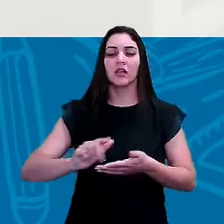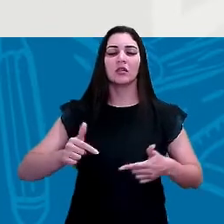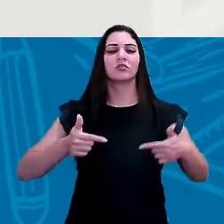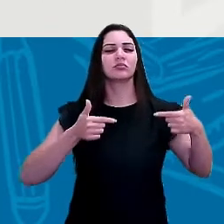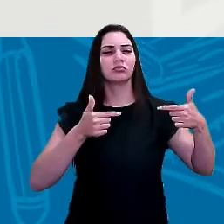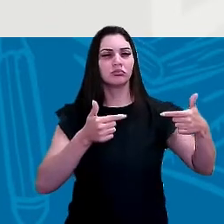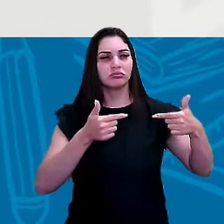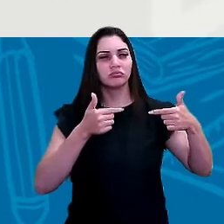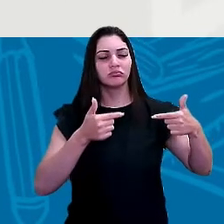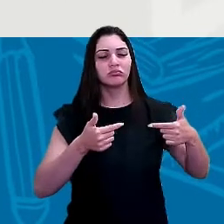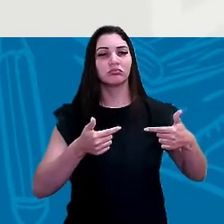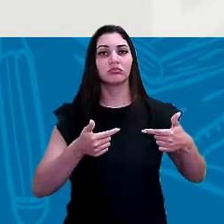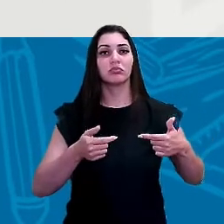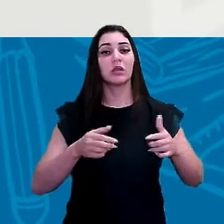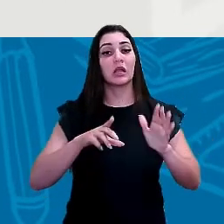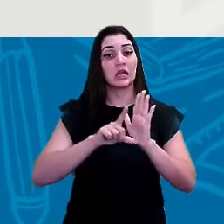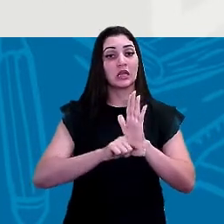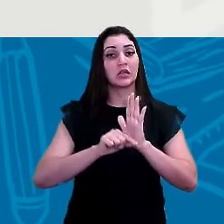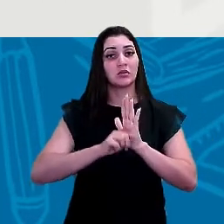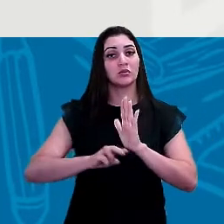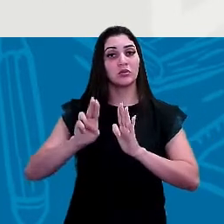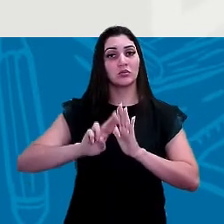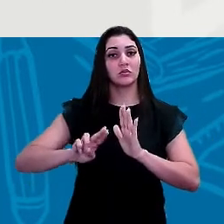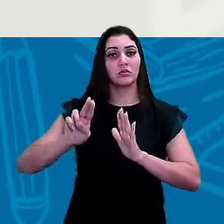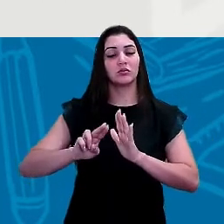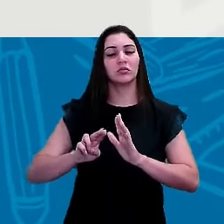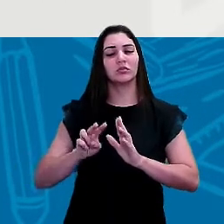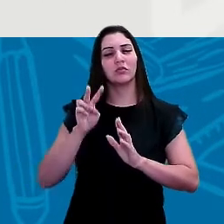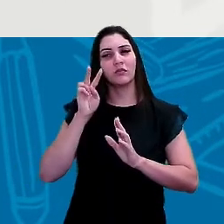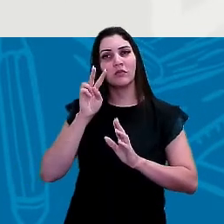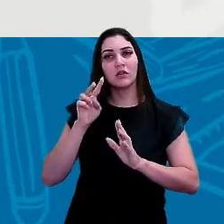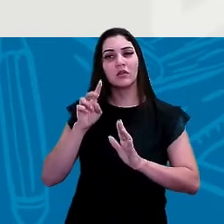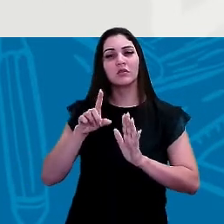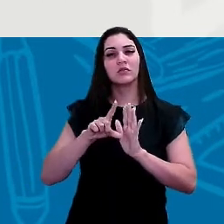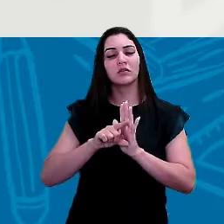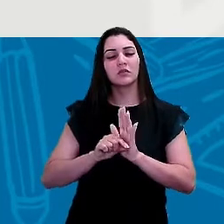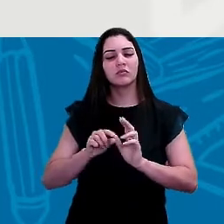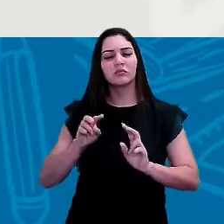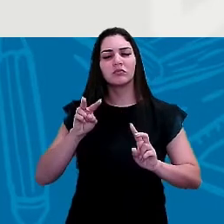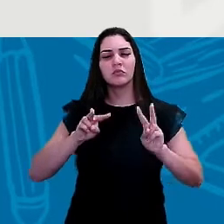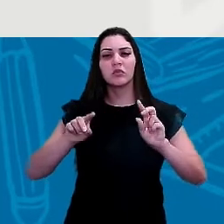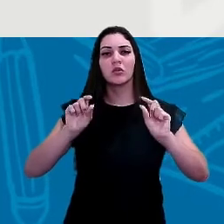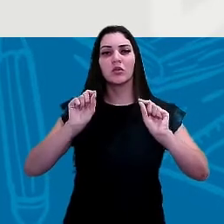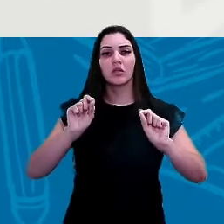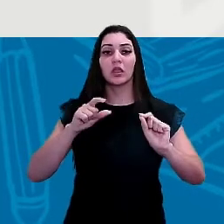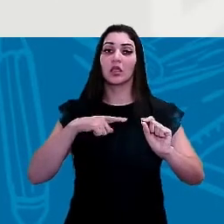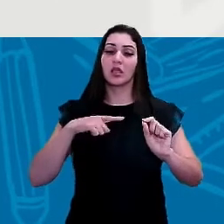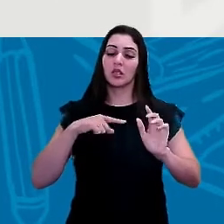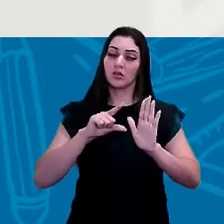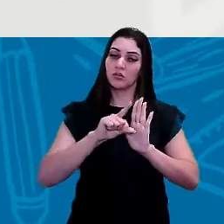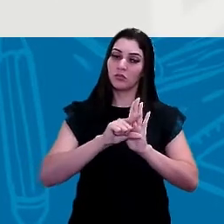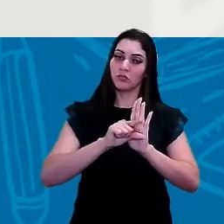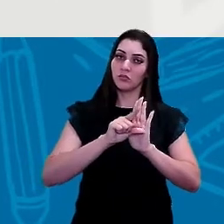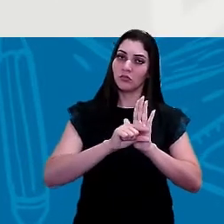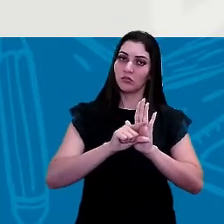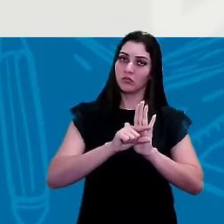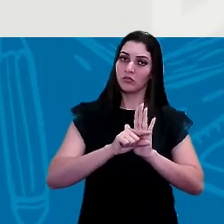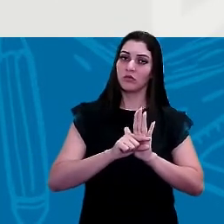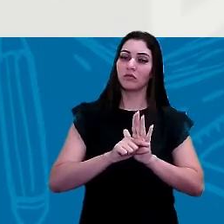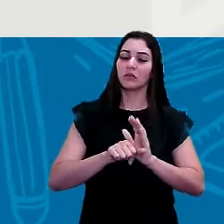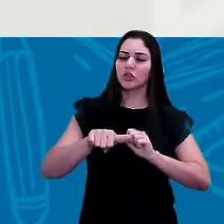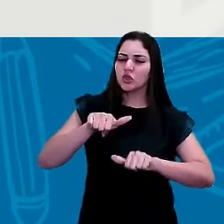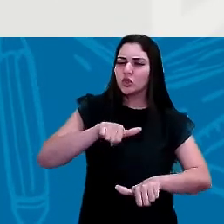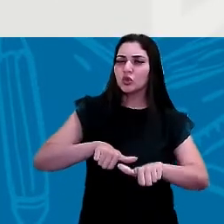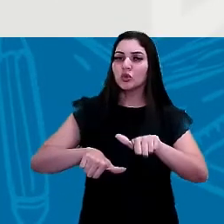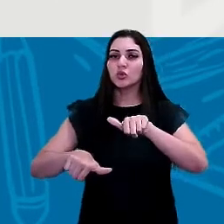reduzir a utilização e pouco a pouco vem se observando que há uma redução, quer dizer, vai tendo uma